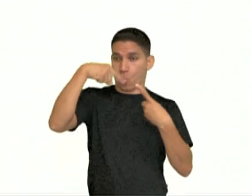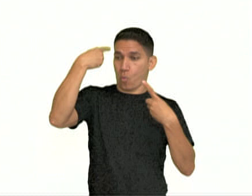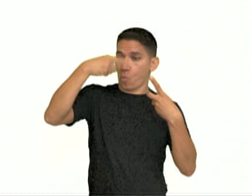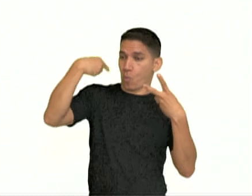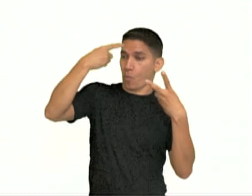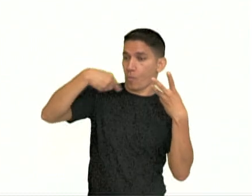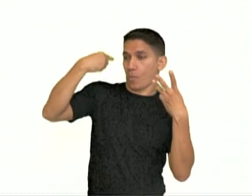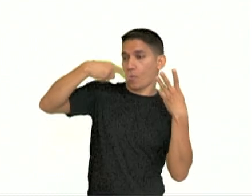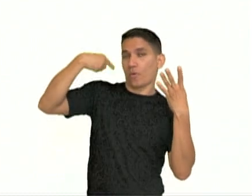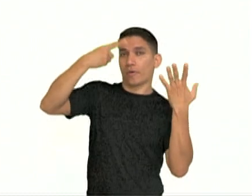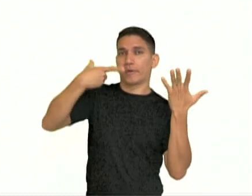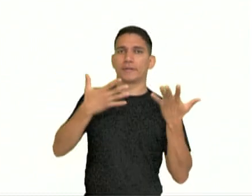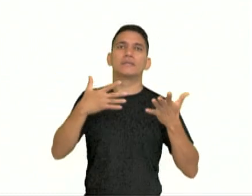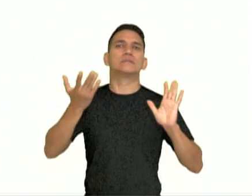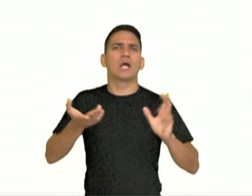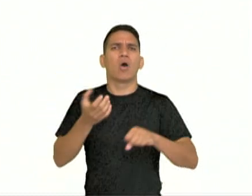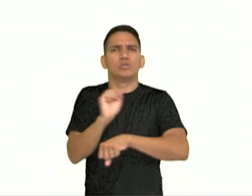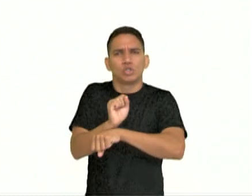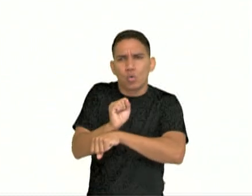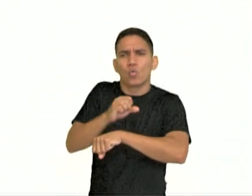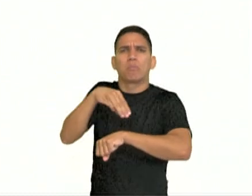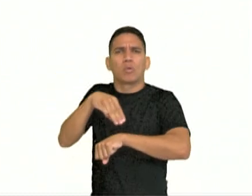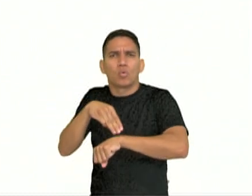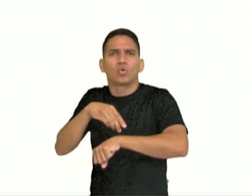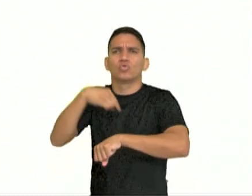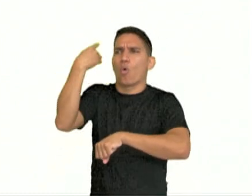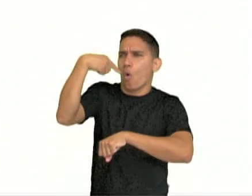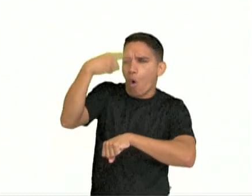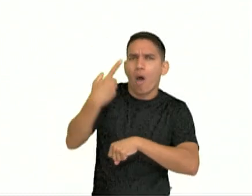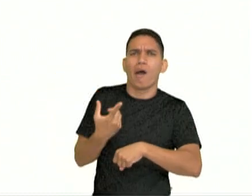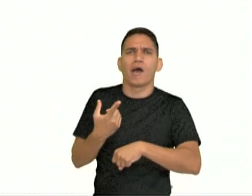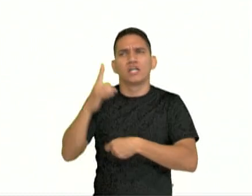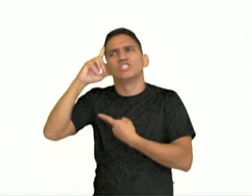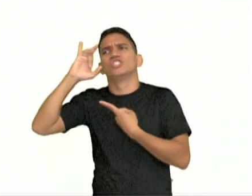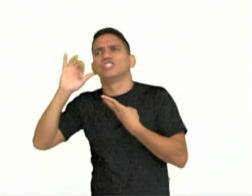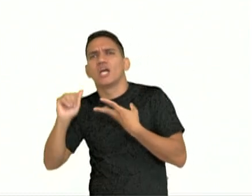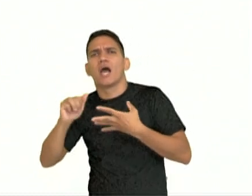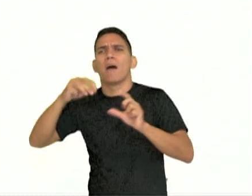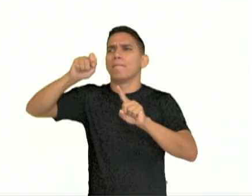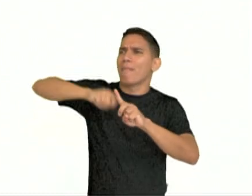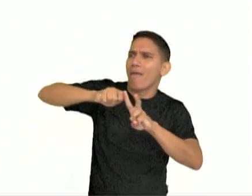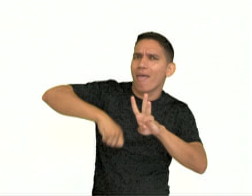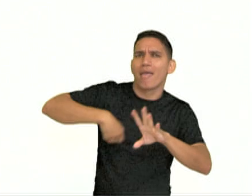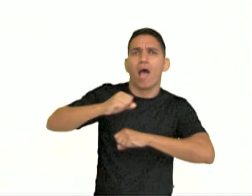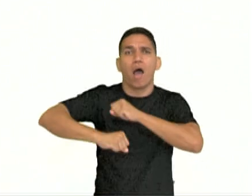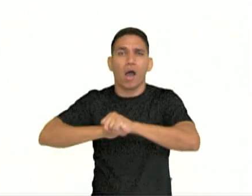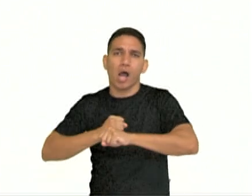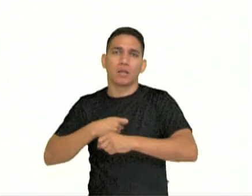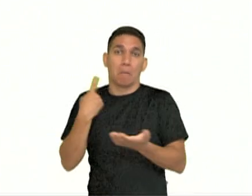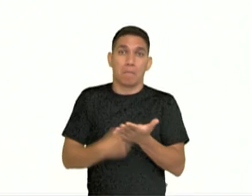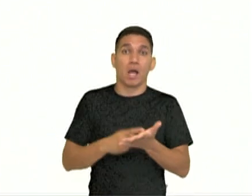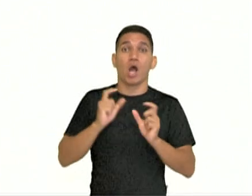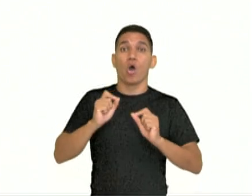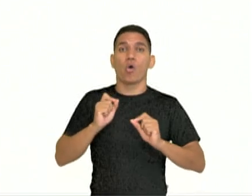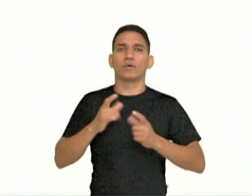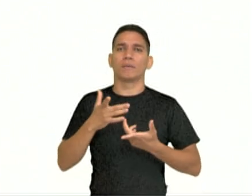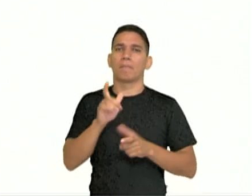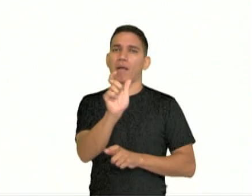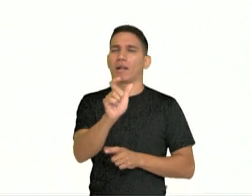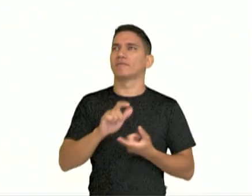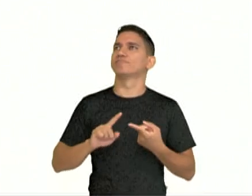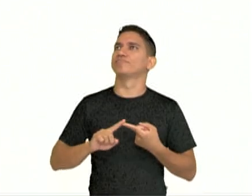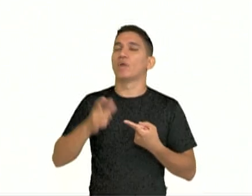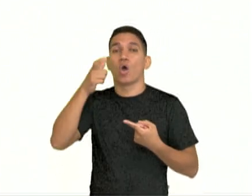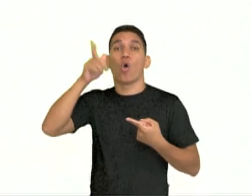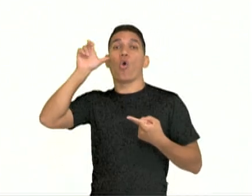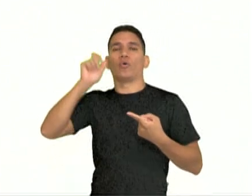né? Então, segundos, minutos, horas, dia, mês, ano, né? É marcado por algumas palavras, como ontem, né?